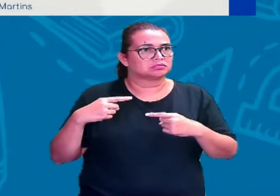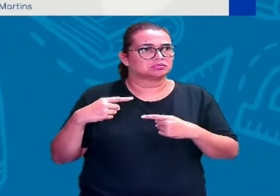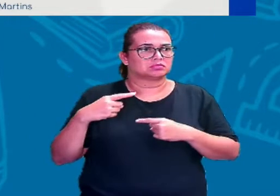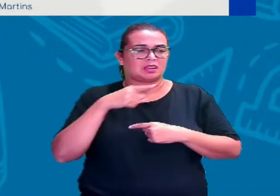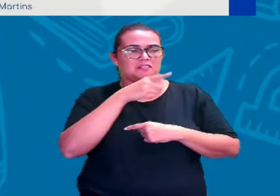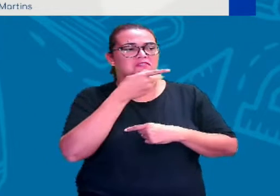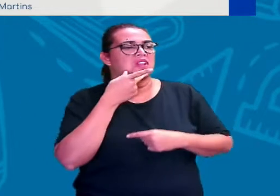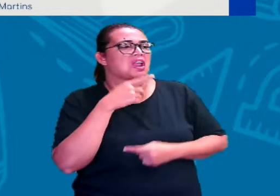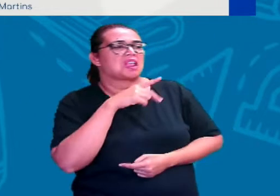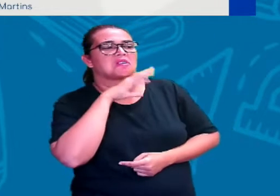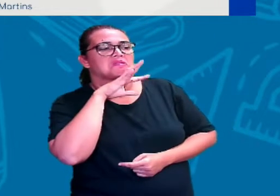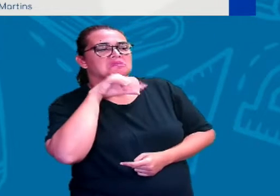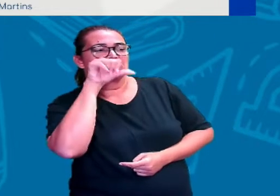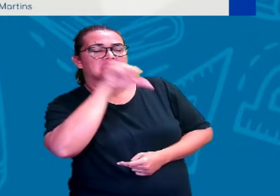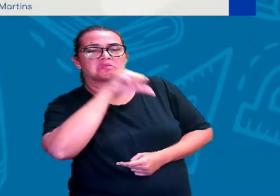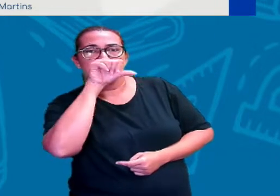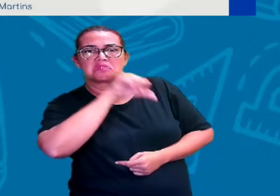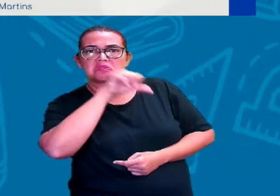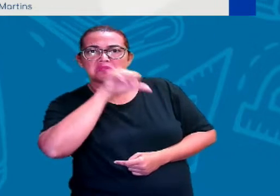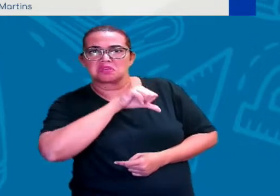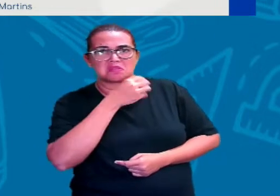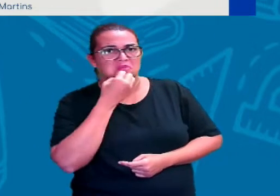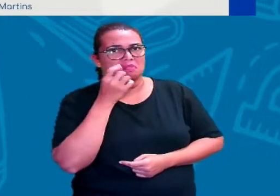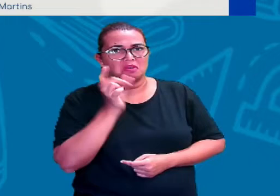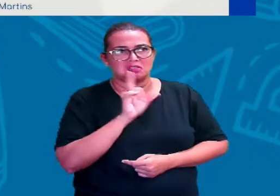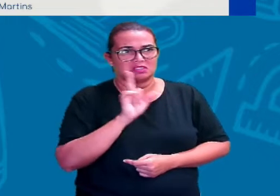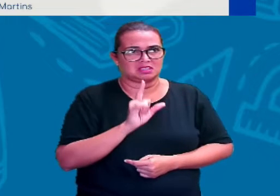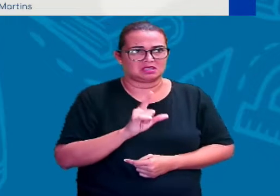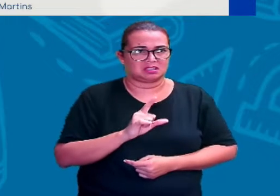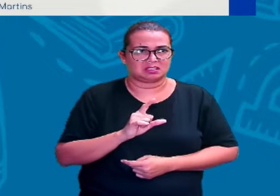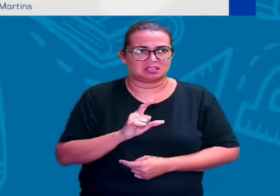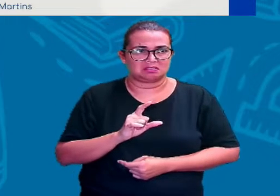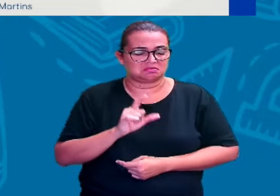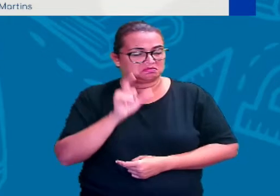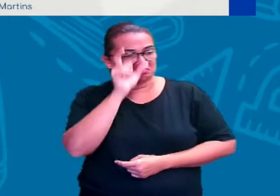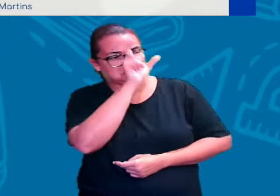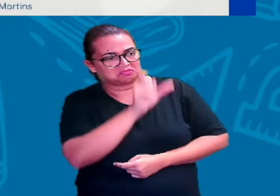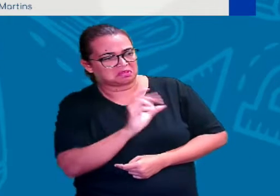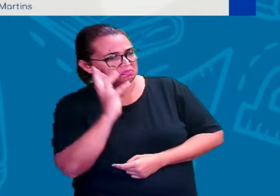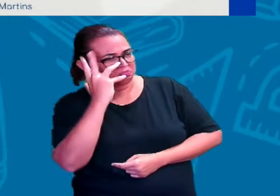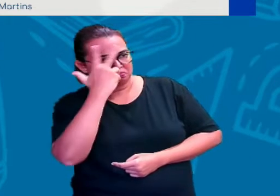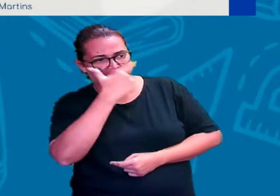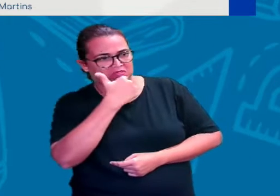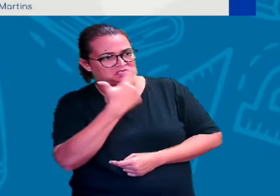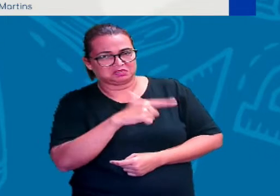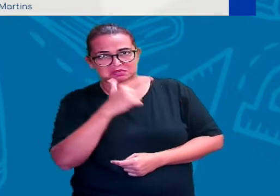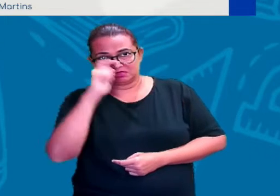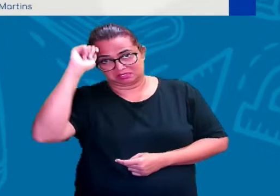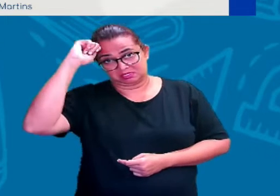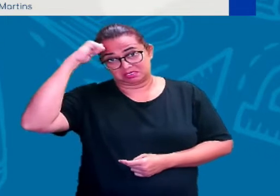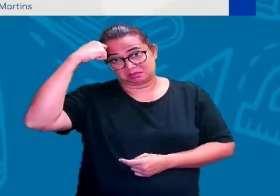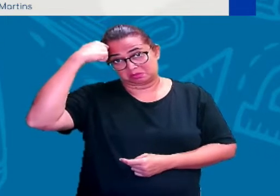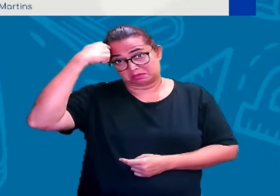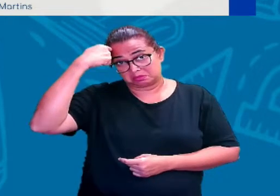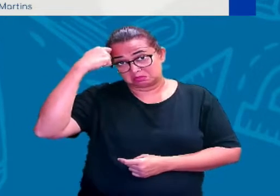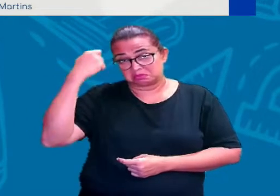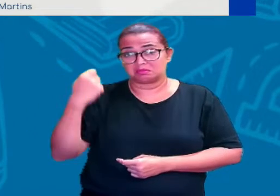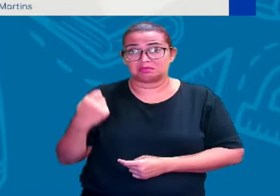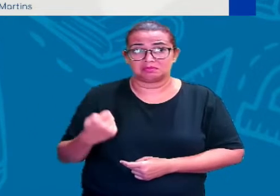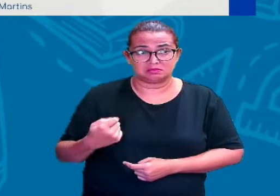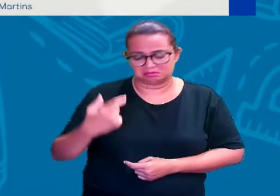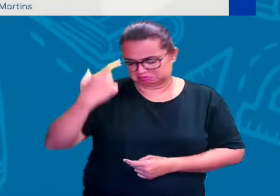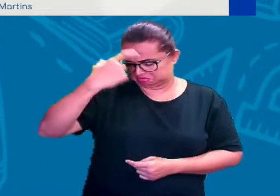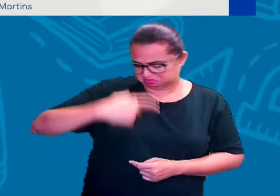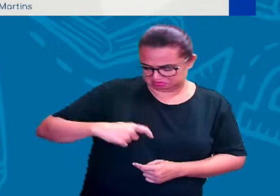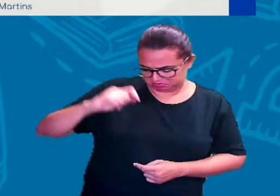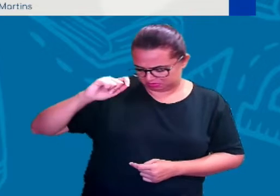cabelo ruim, né? Então, a beleza preta ou negra nunca foi reconhecida, né? As pessoas acham